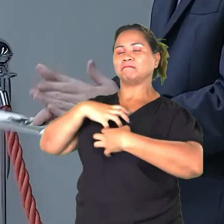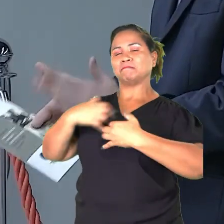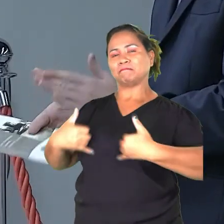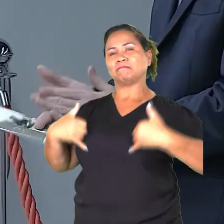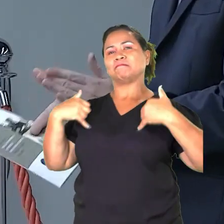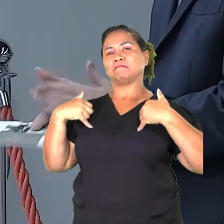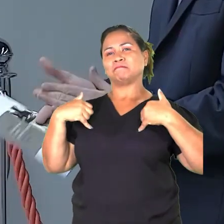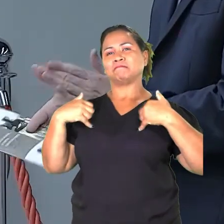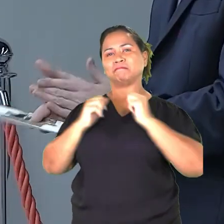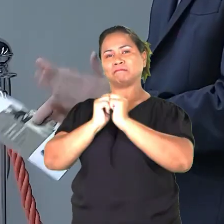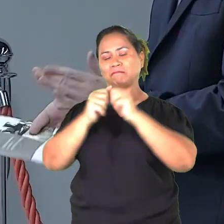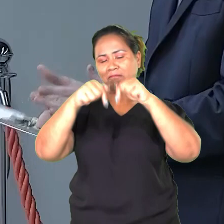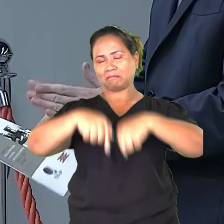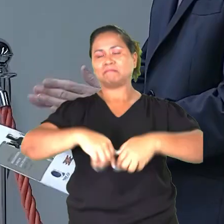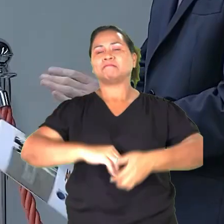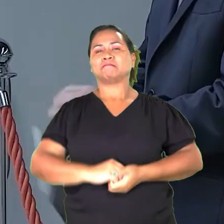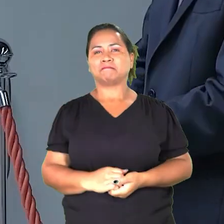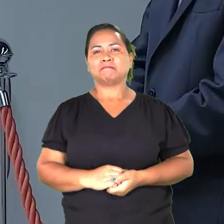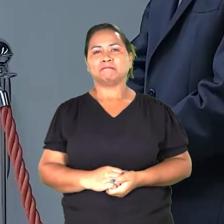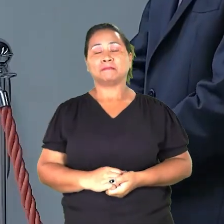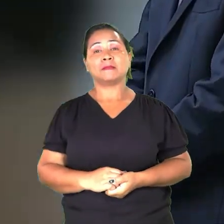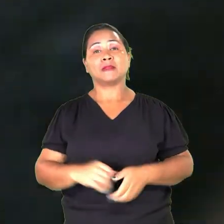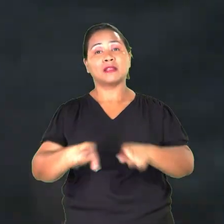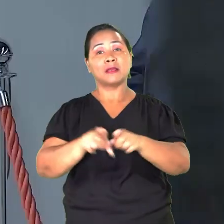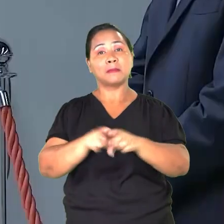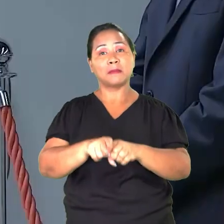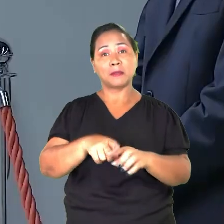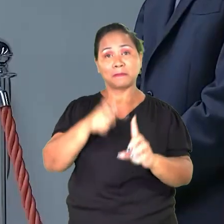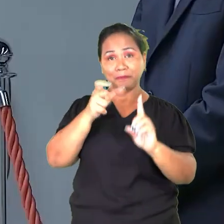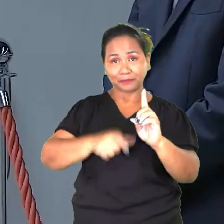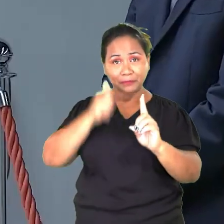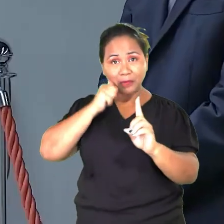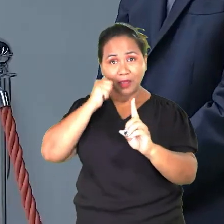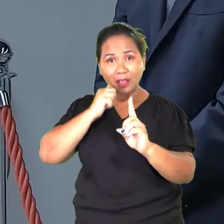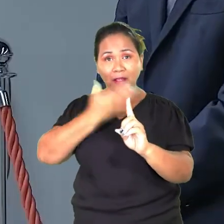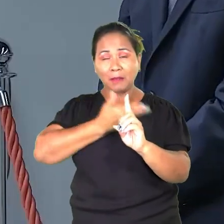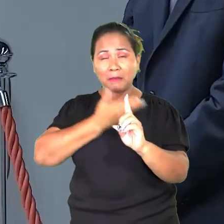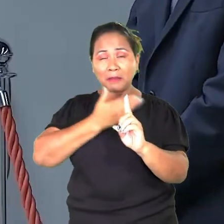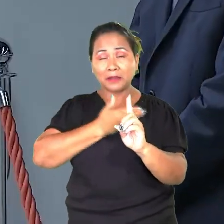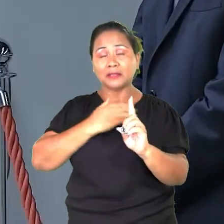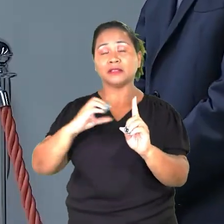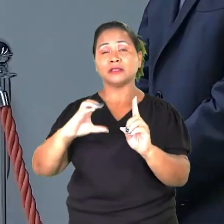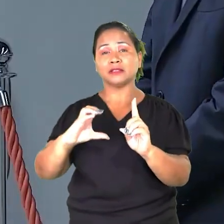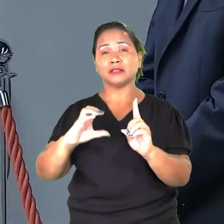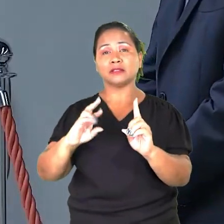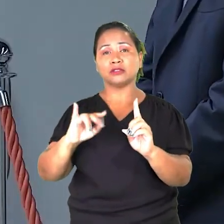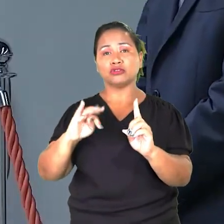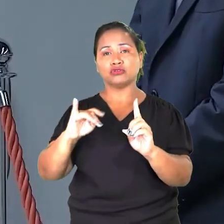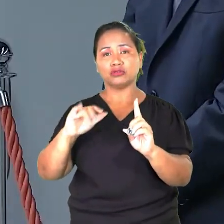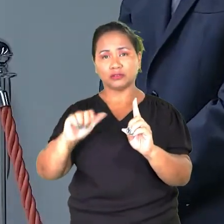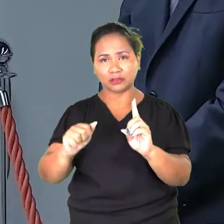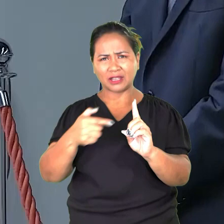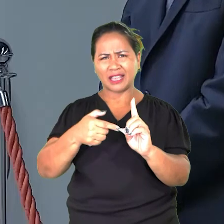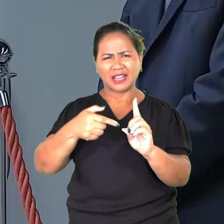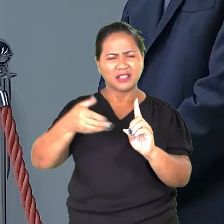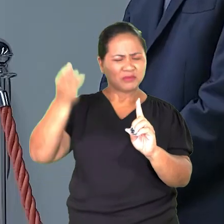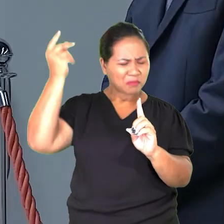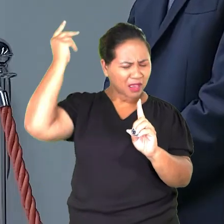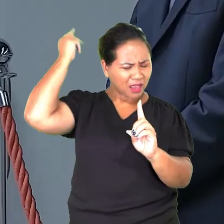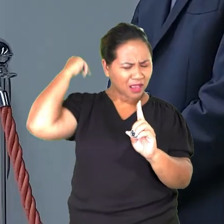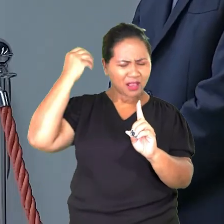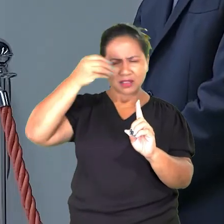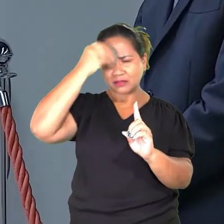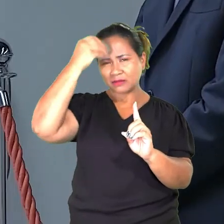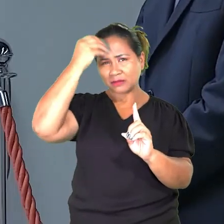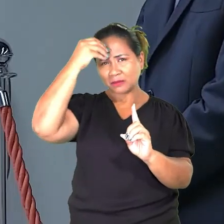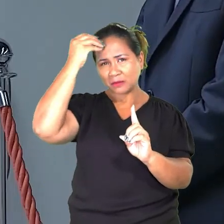que muito nos honra com a sua filha Cecília de Arruda, e a querida colega Maria Cristina Maia, que durante muitos anos, a sobrinha